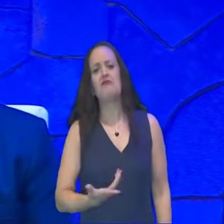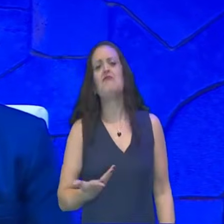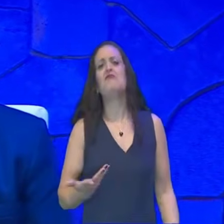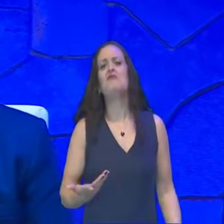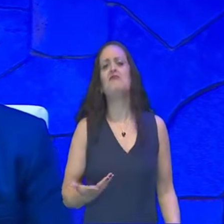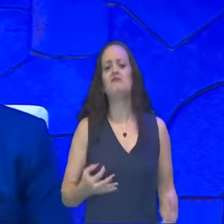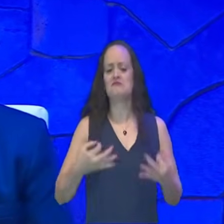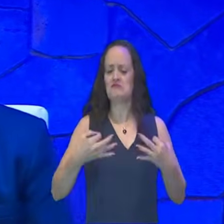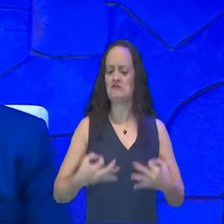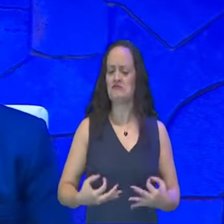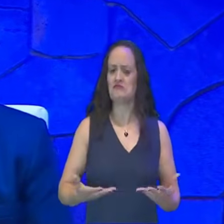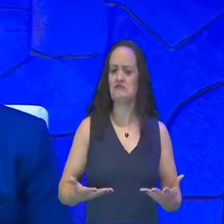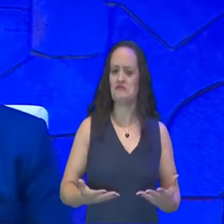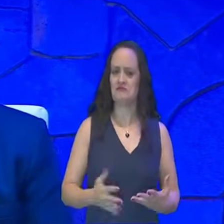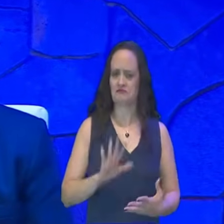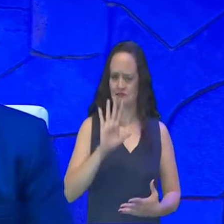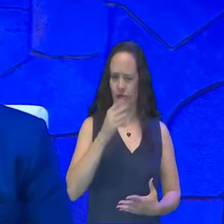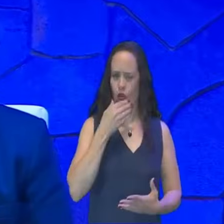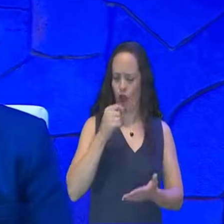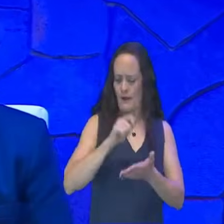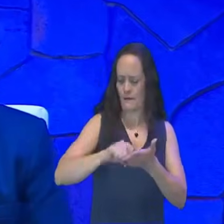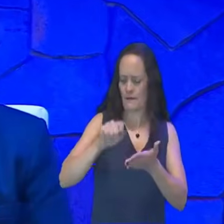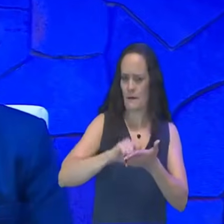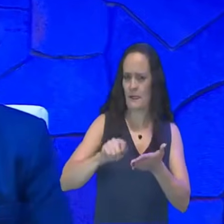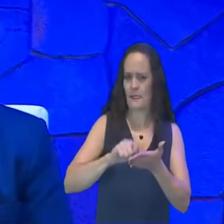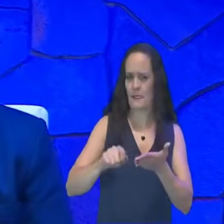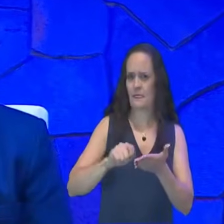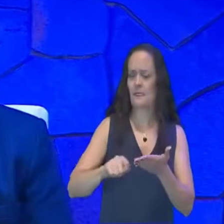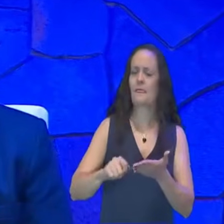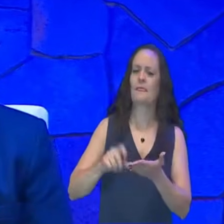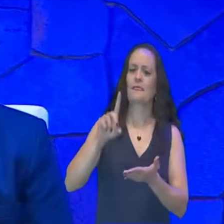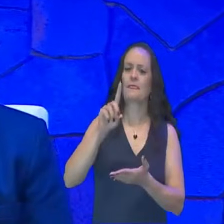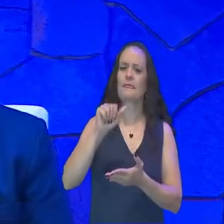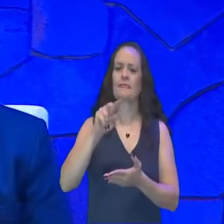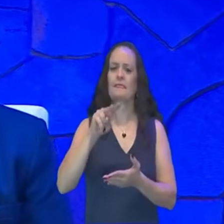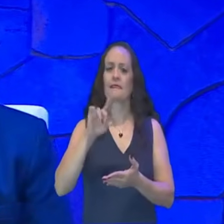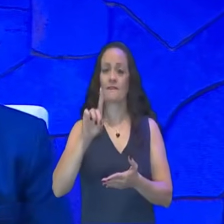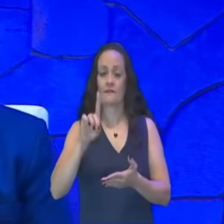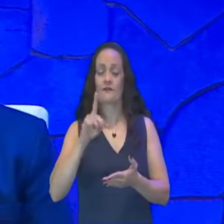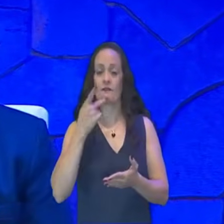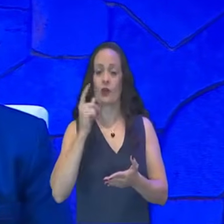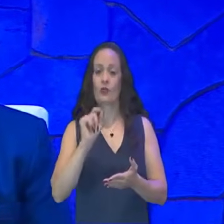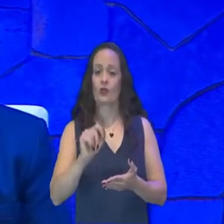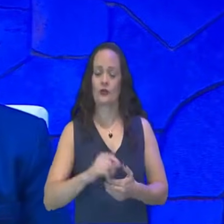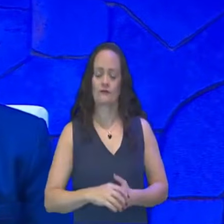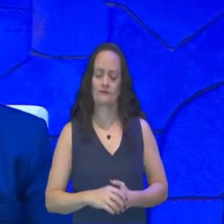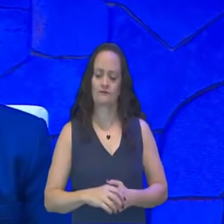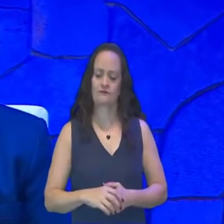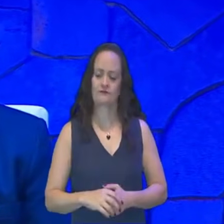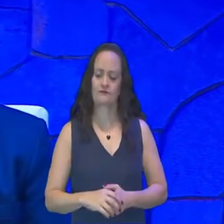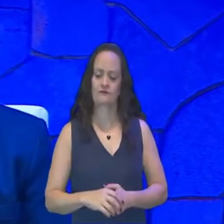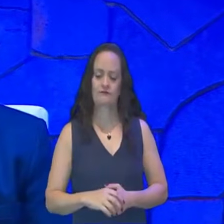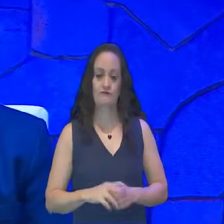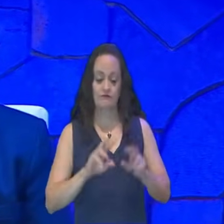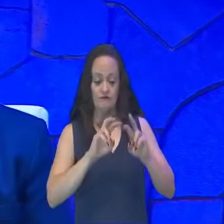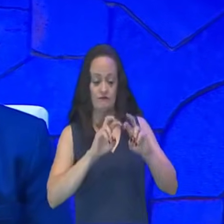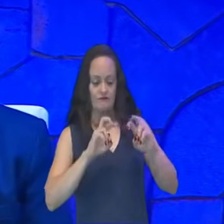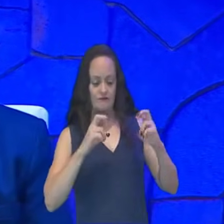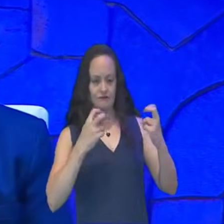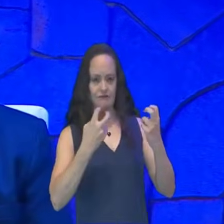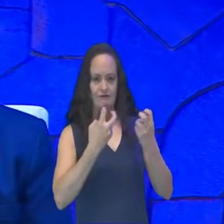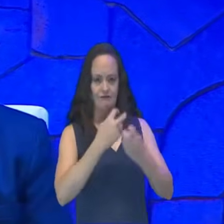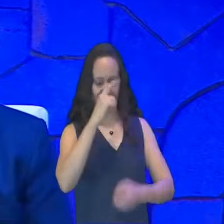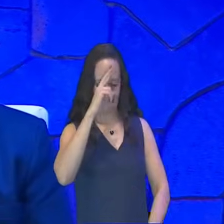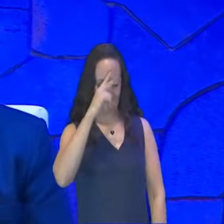Um romancista americano chamado David Foster, ele vai dizer o seguinte sobre o culto ao ego: